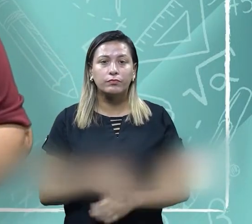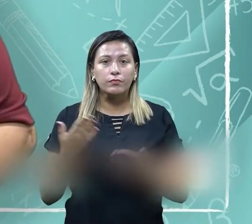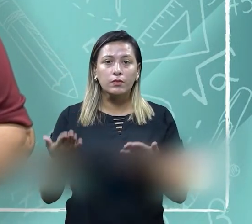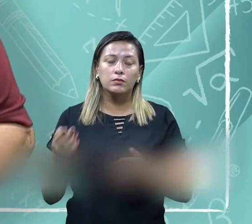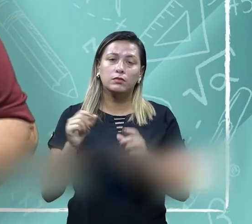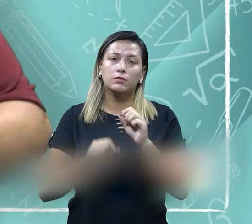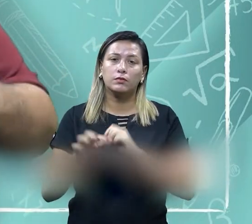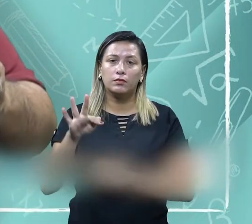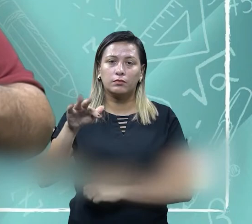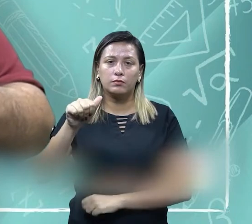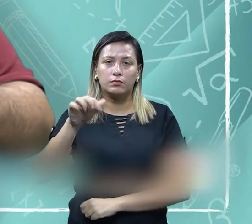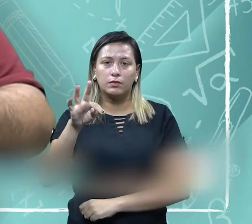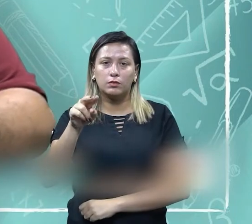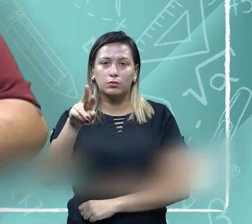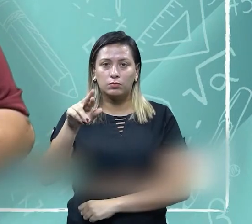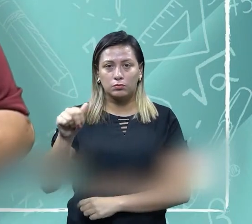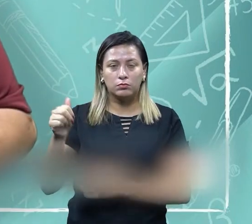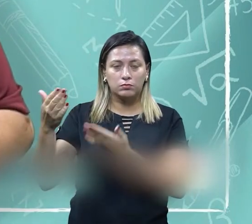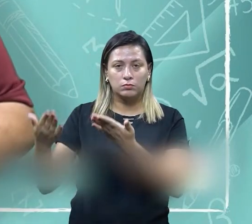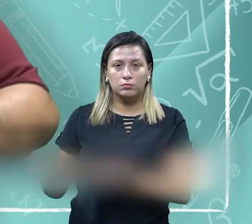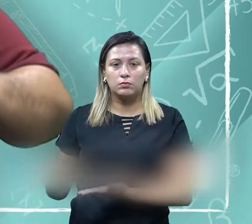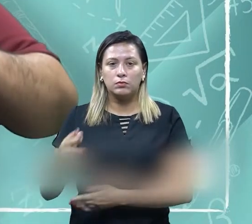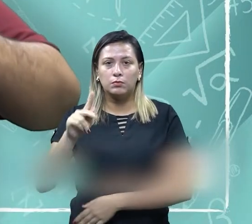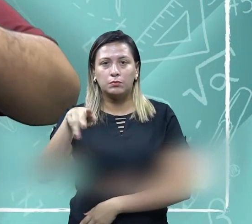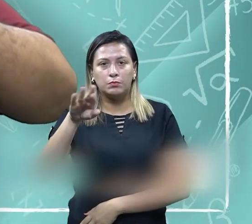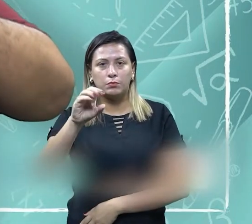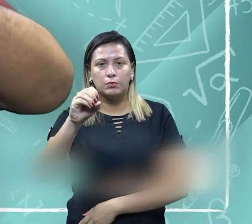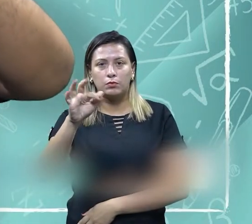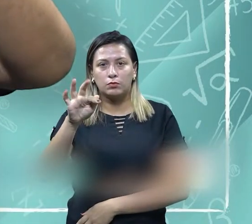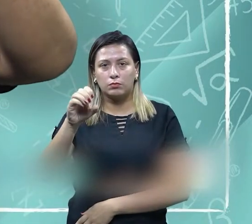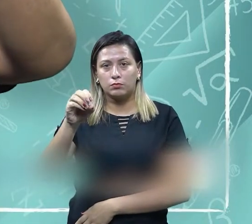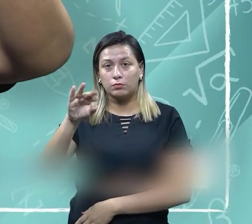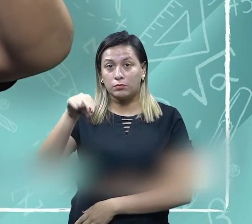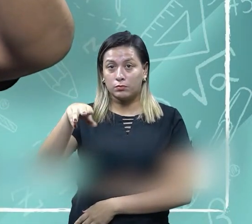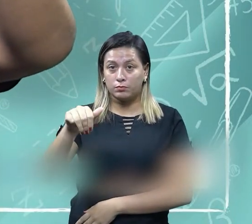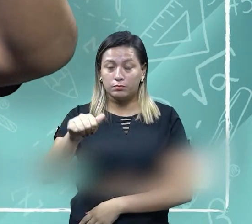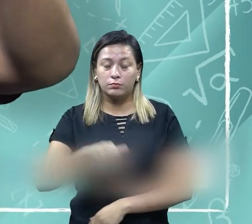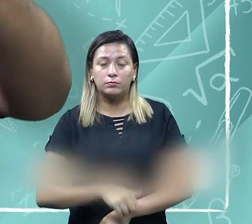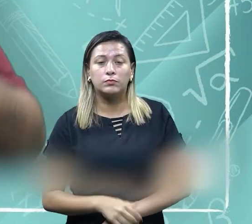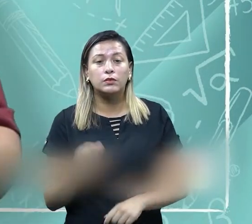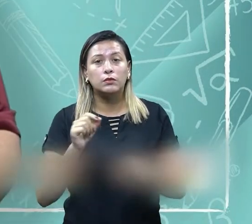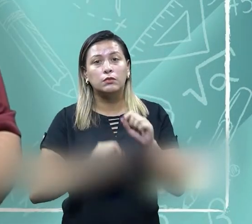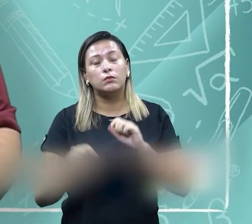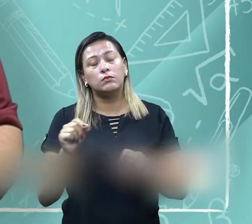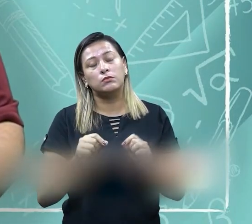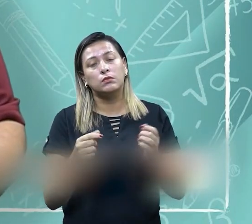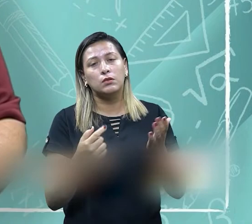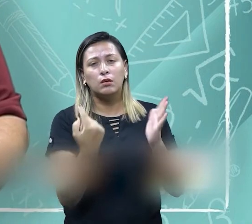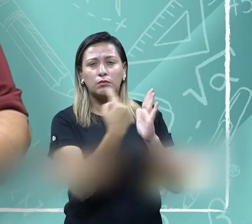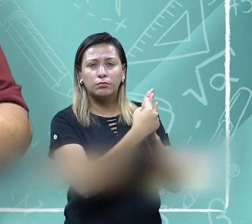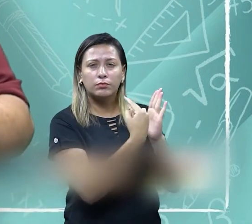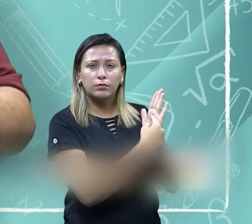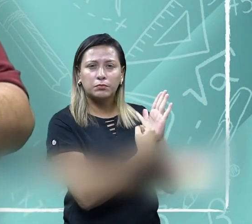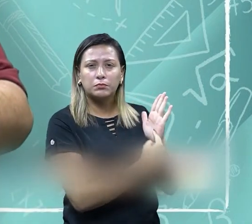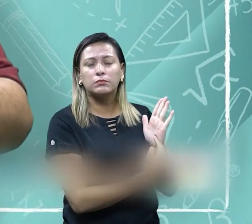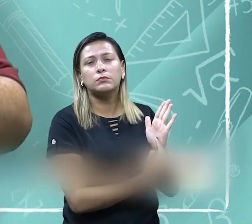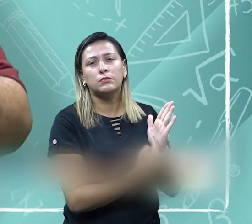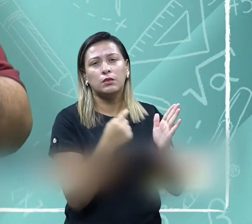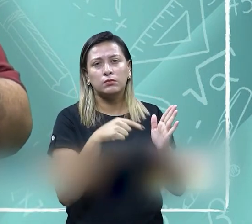Então, isso é a fatura plataforma, ou seja, é um formulário na